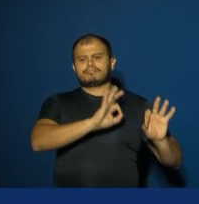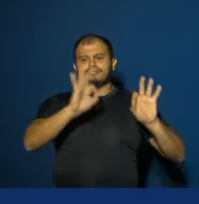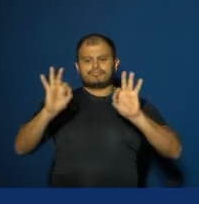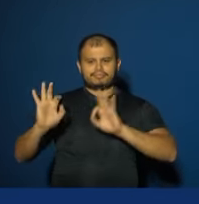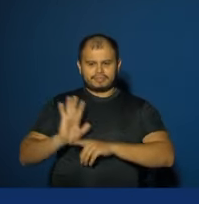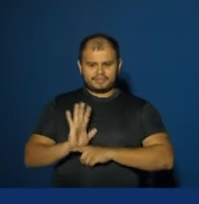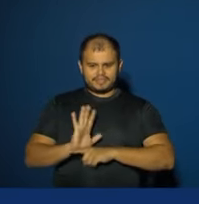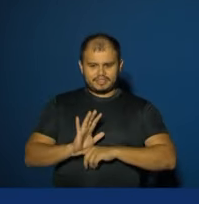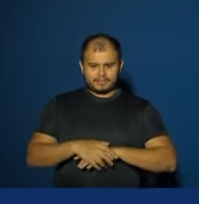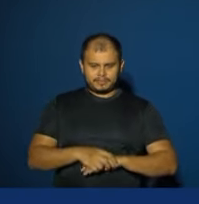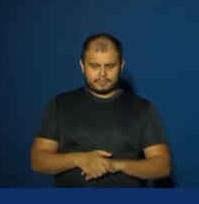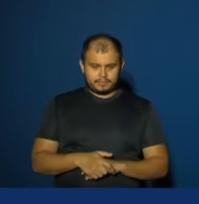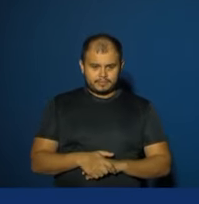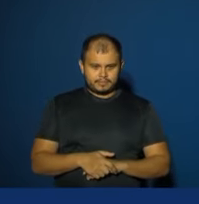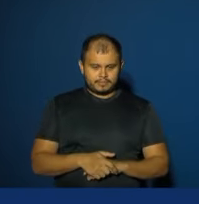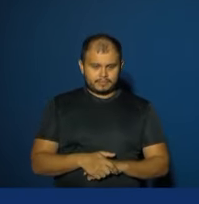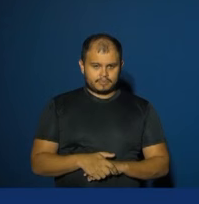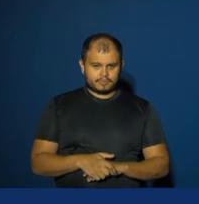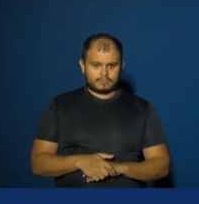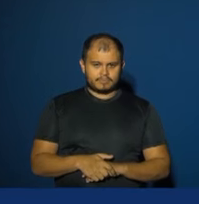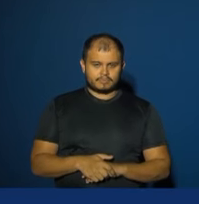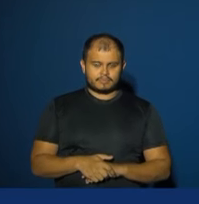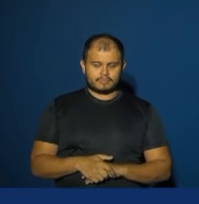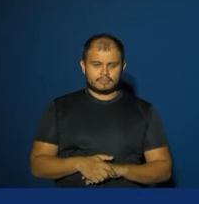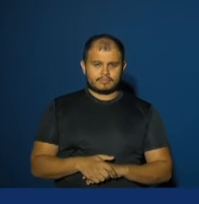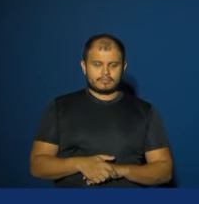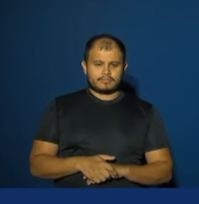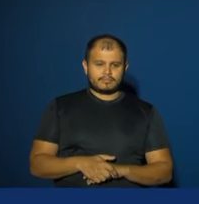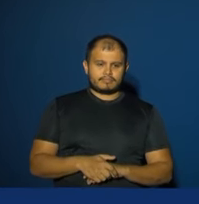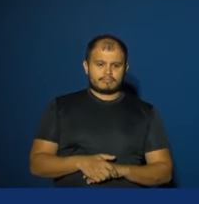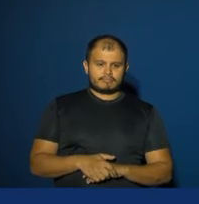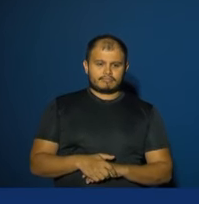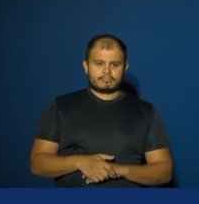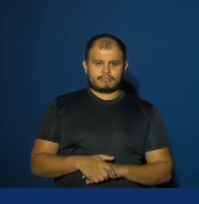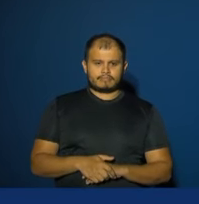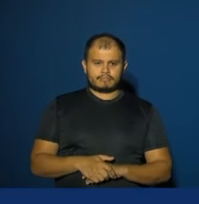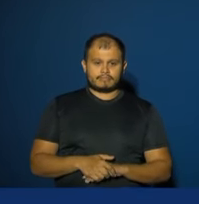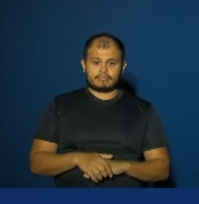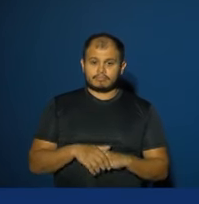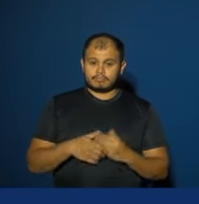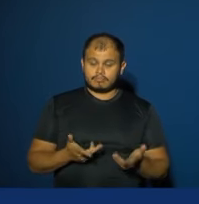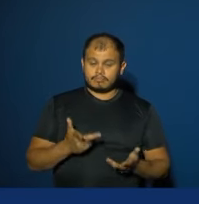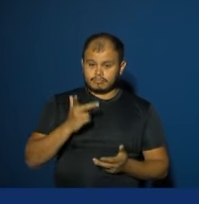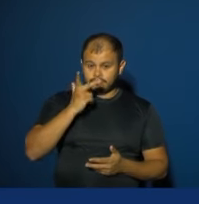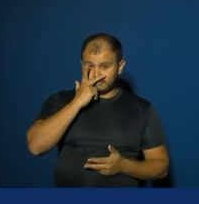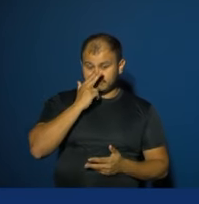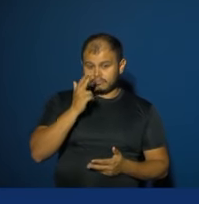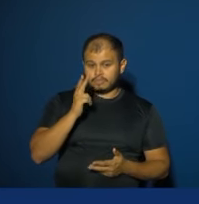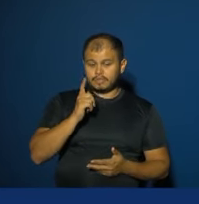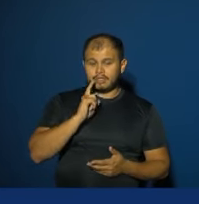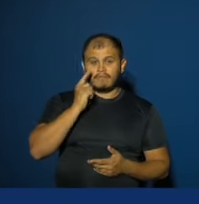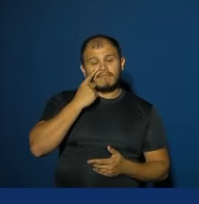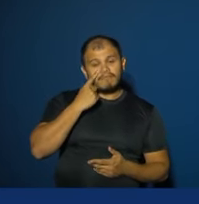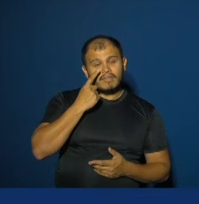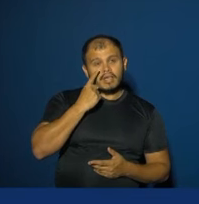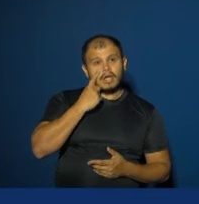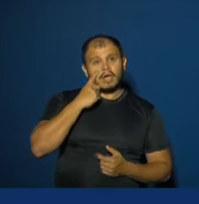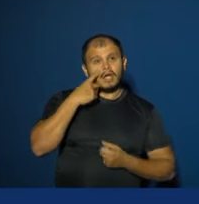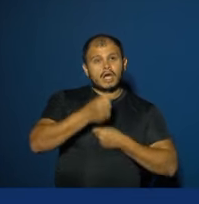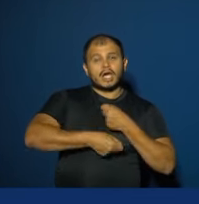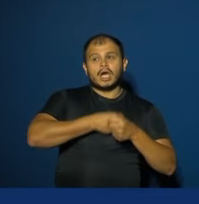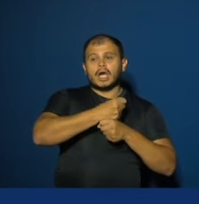também bem eh eu acho que na realidade pegar o que a gente tem pros próximos